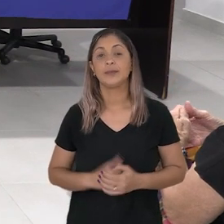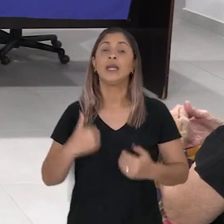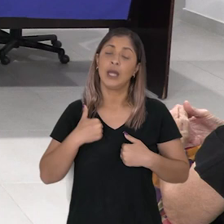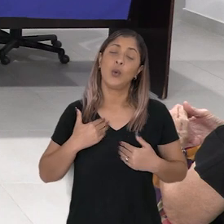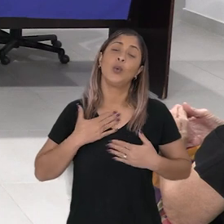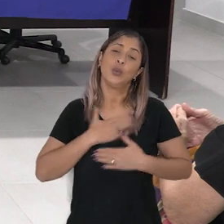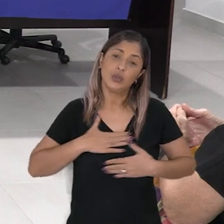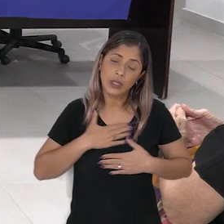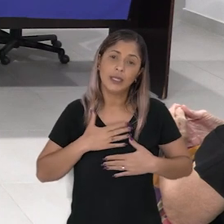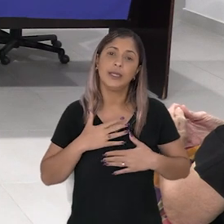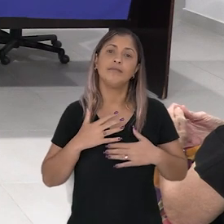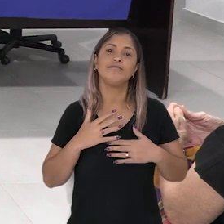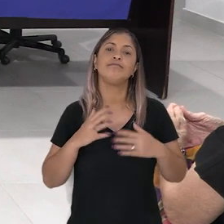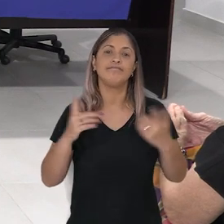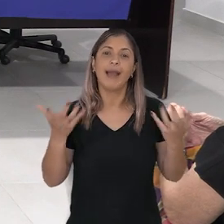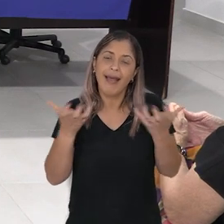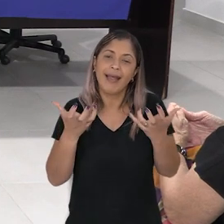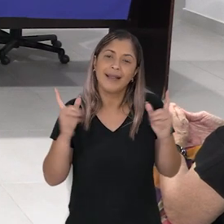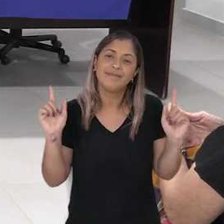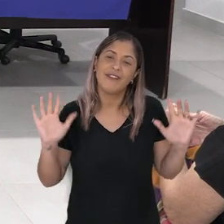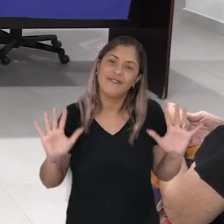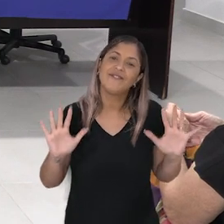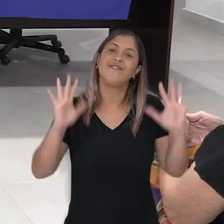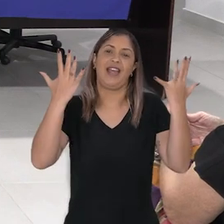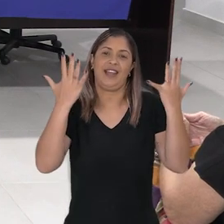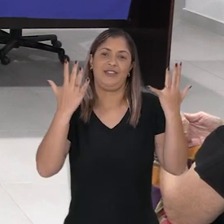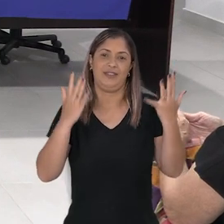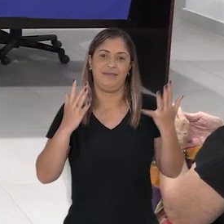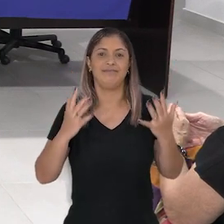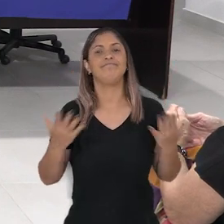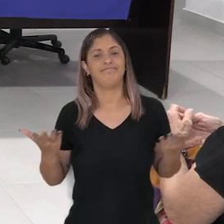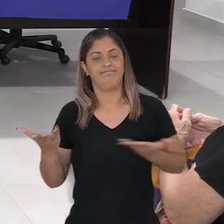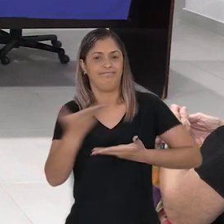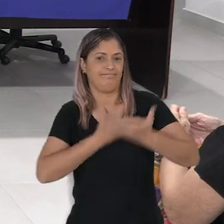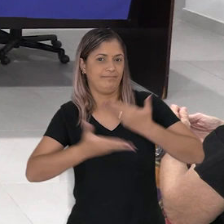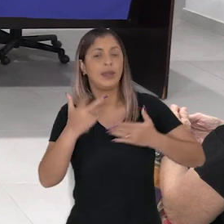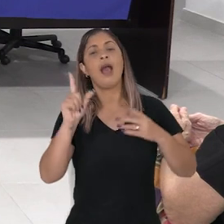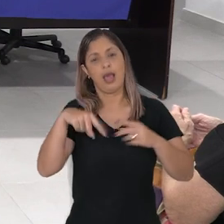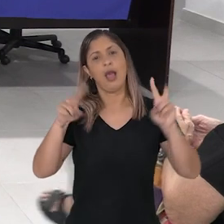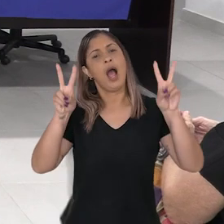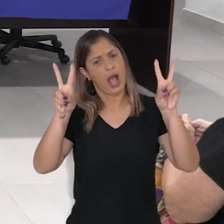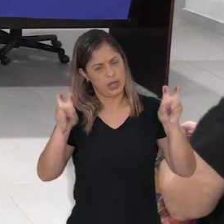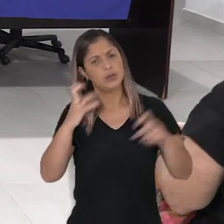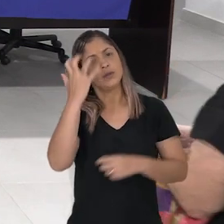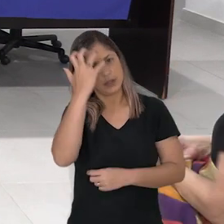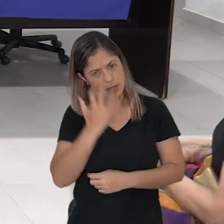que fosse uma pequena festa de confraternização. Eu sei que é um assunto muito